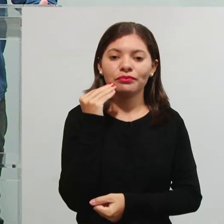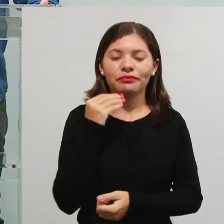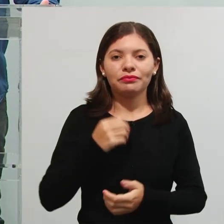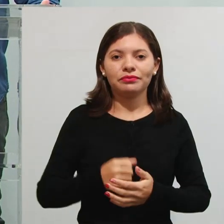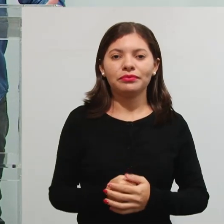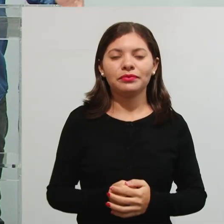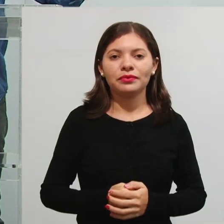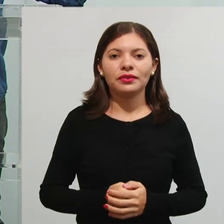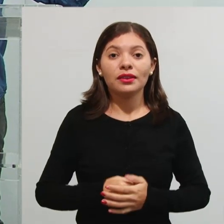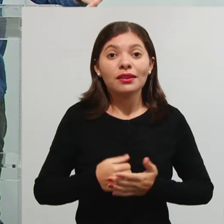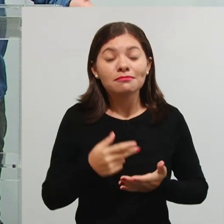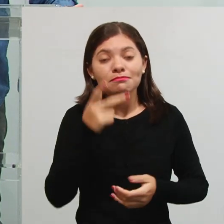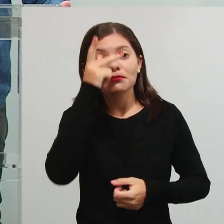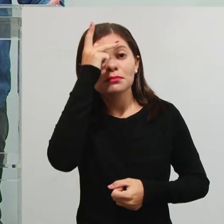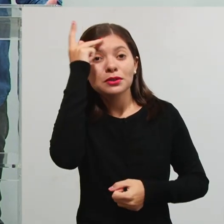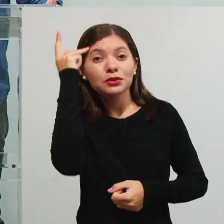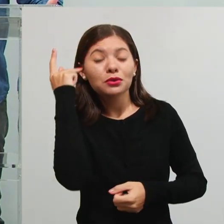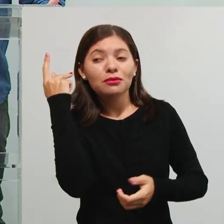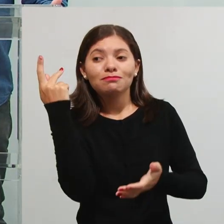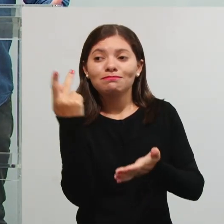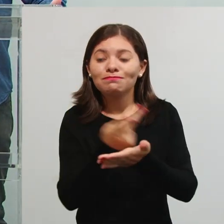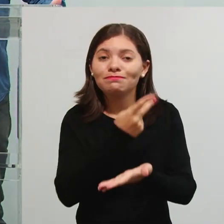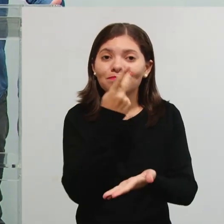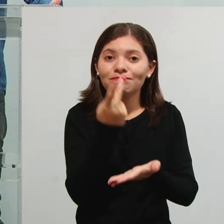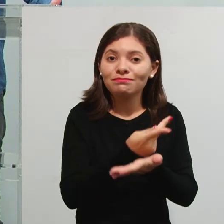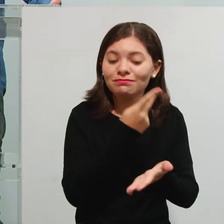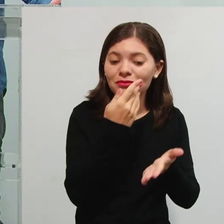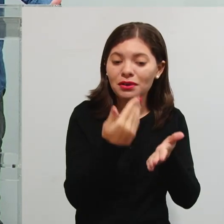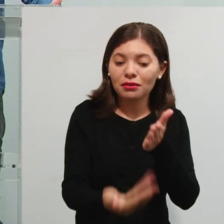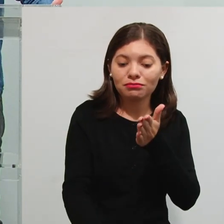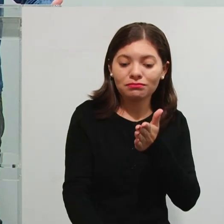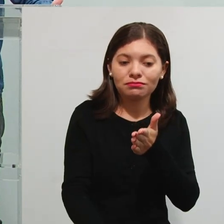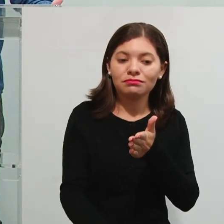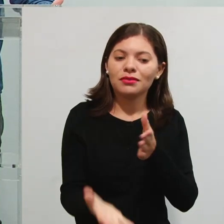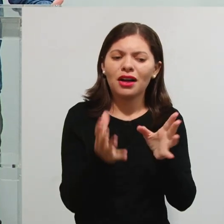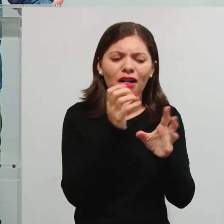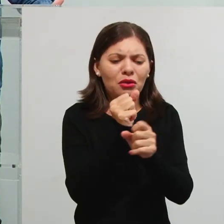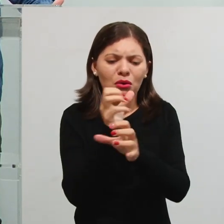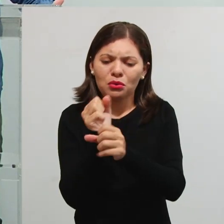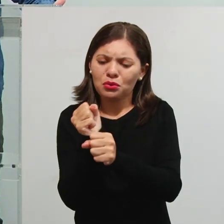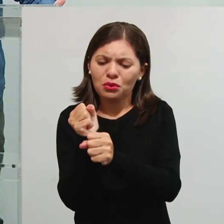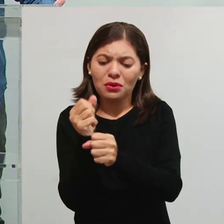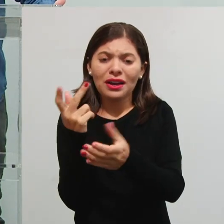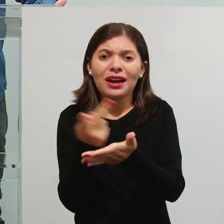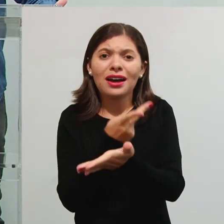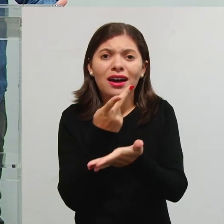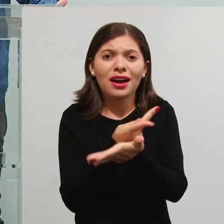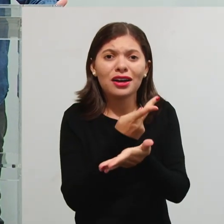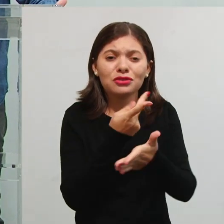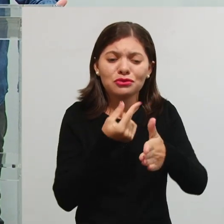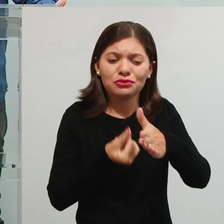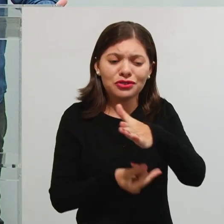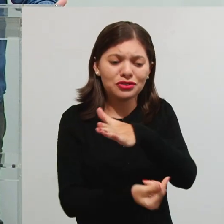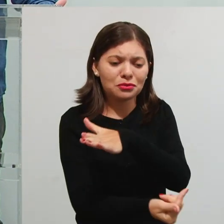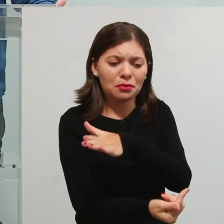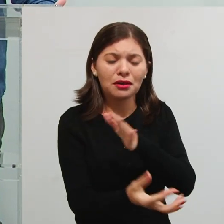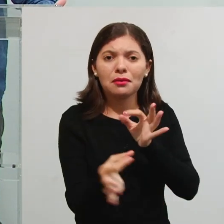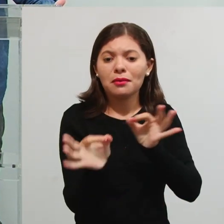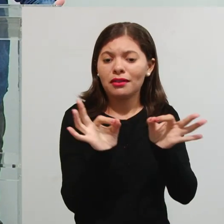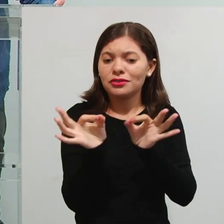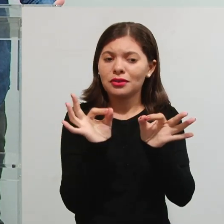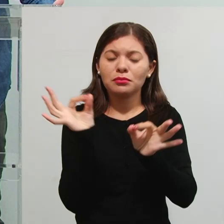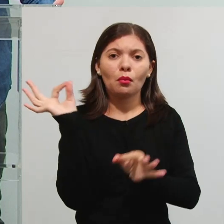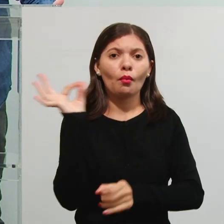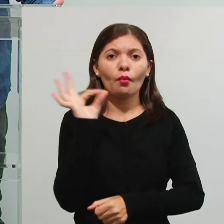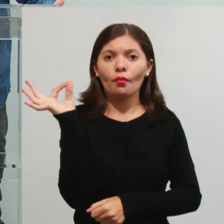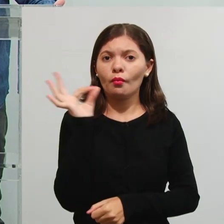negócio, essa pessoa acabou fracassando ou não calculou os riscos, fez um investimento sem um planejamento e o retorno não